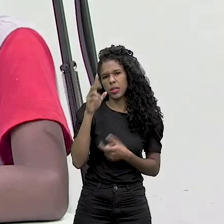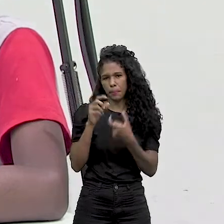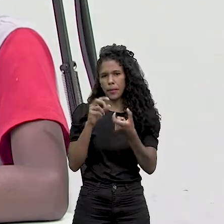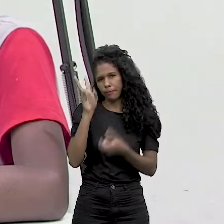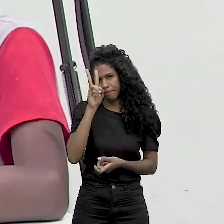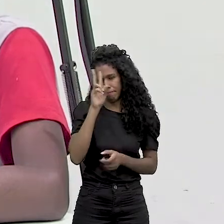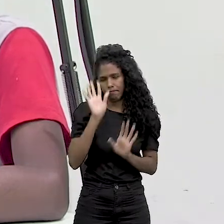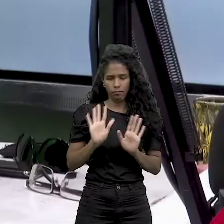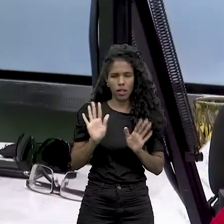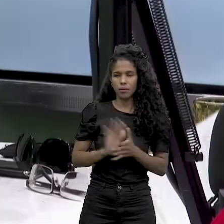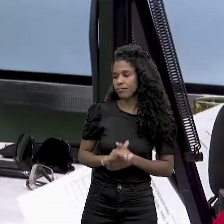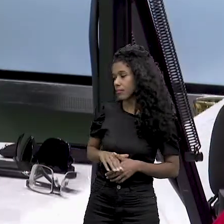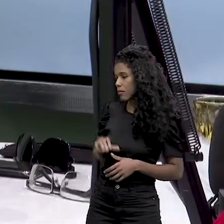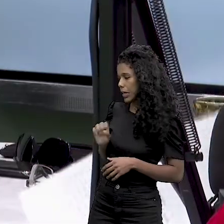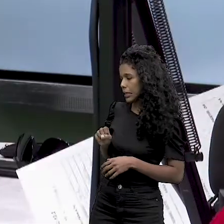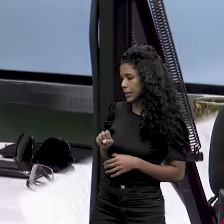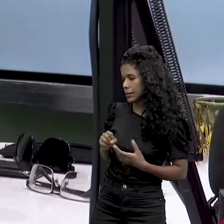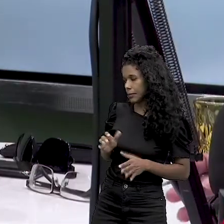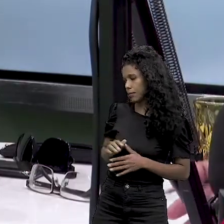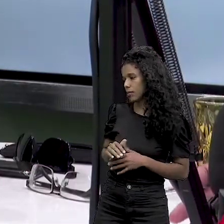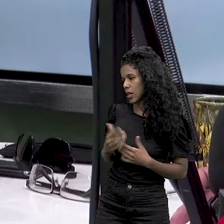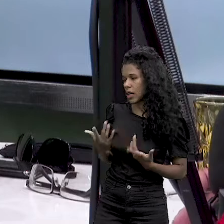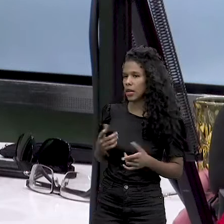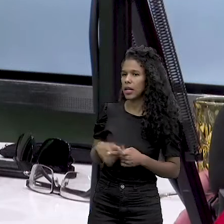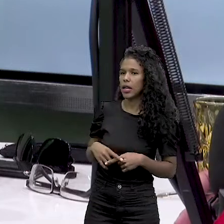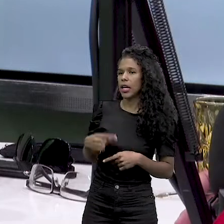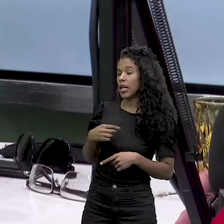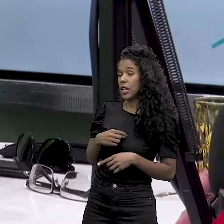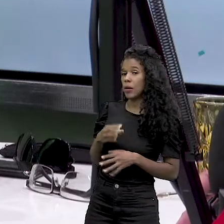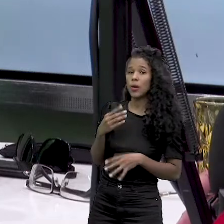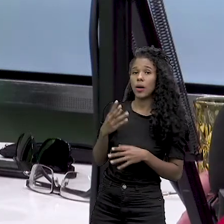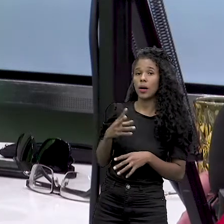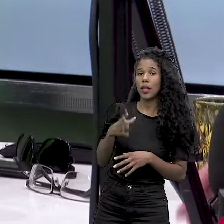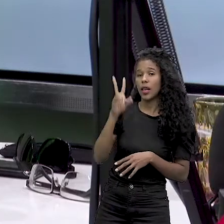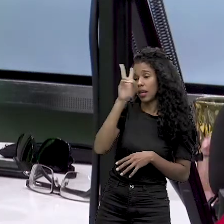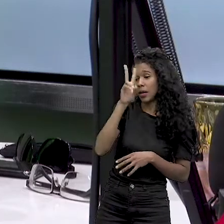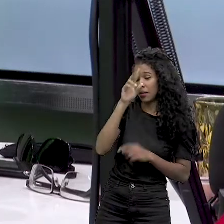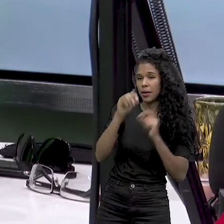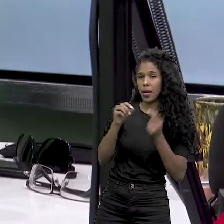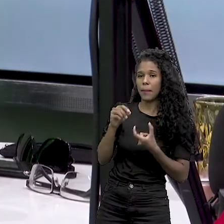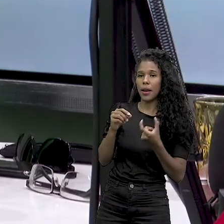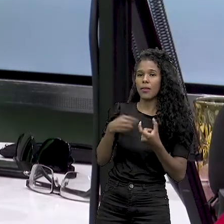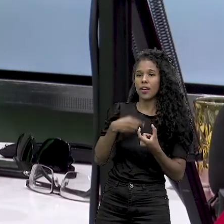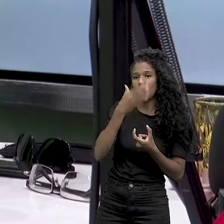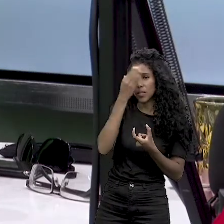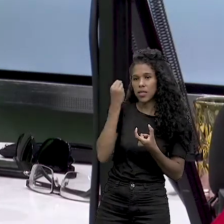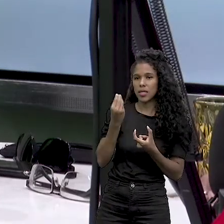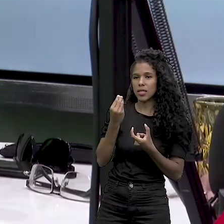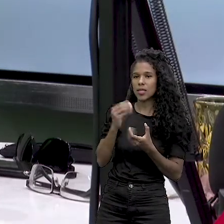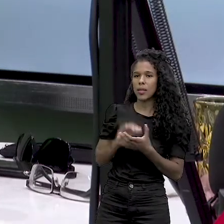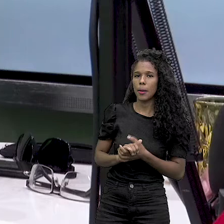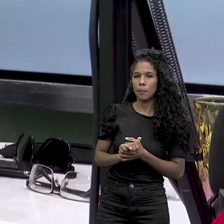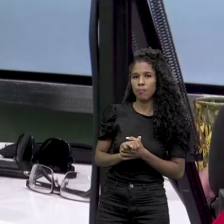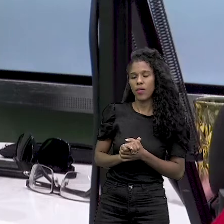tô... Você está nessa discussão com essa palavra aí, eu acabei lembrando a palavra que eu tinha esquecido ali. Aqui, ó. Isso dá